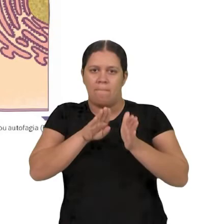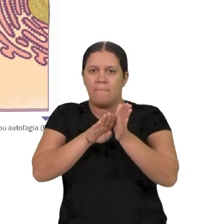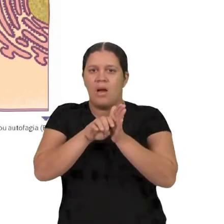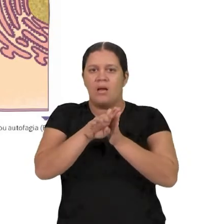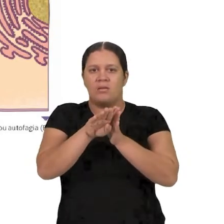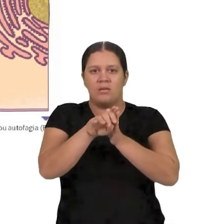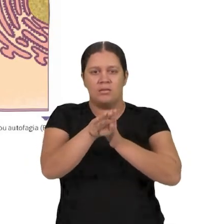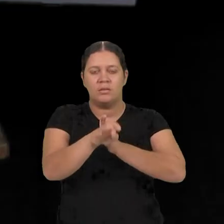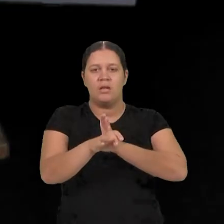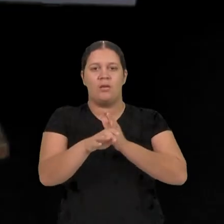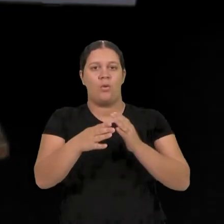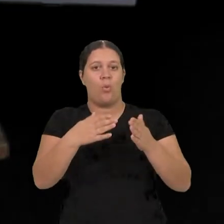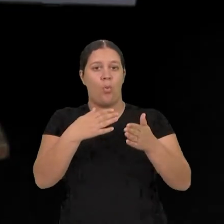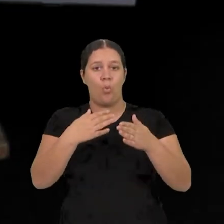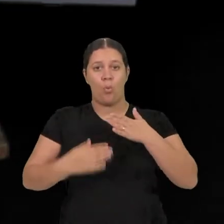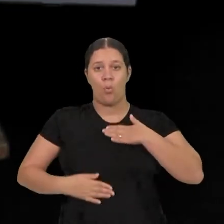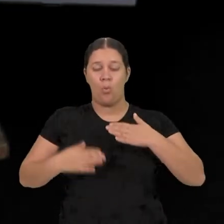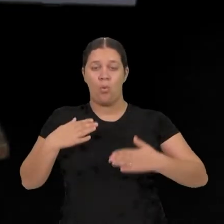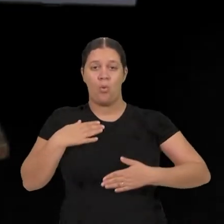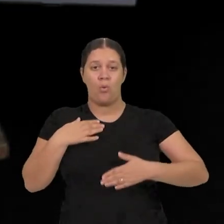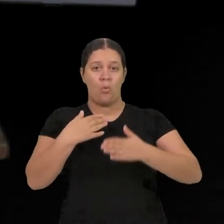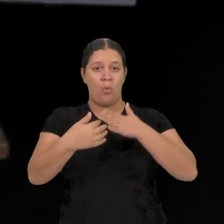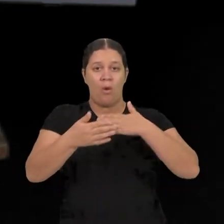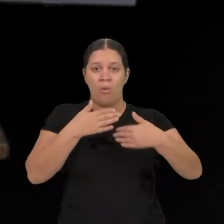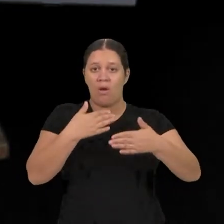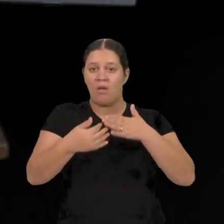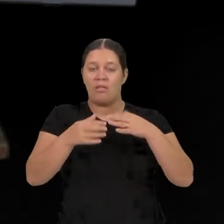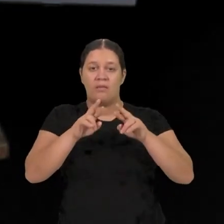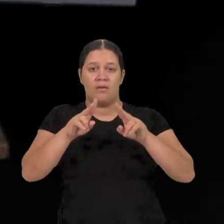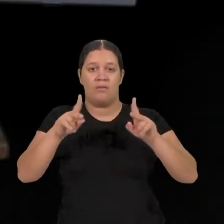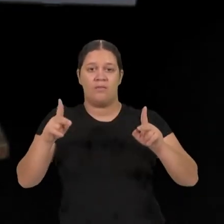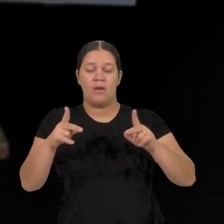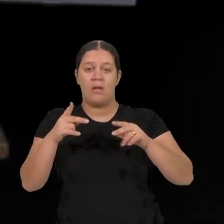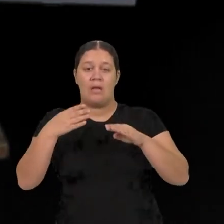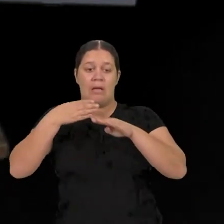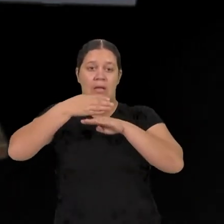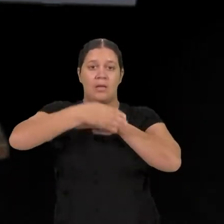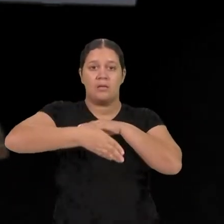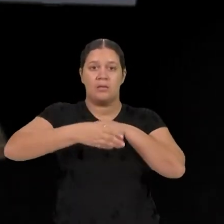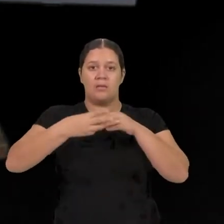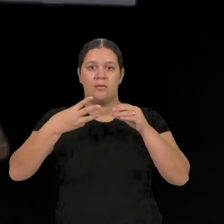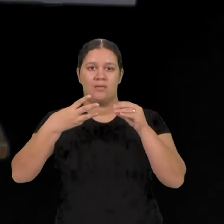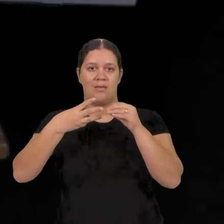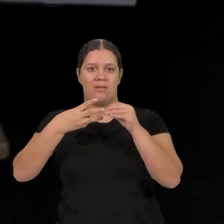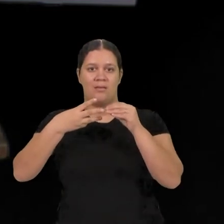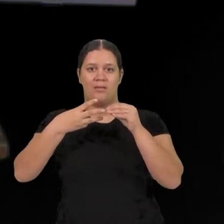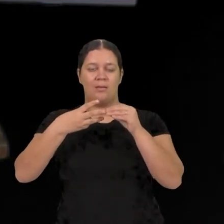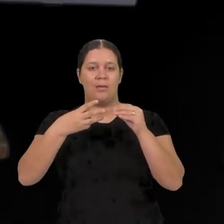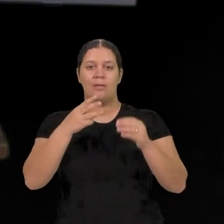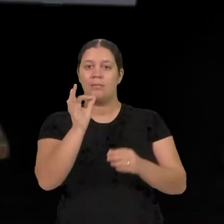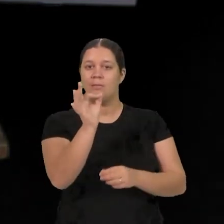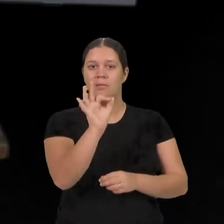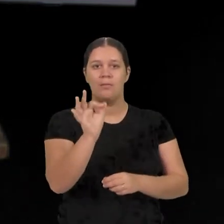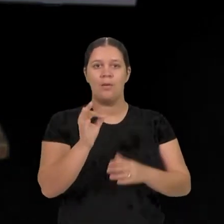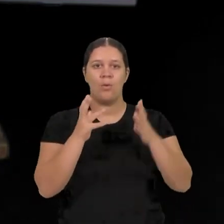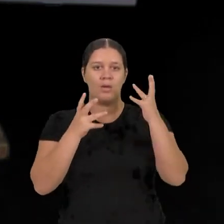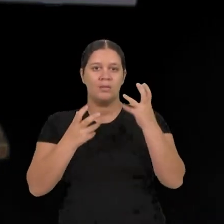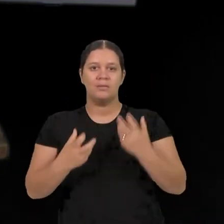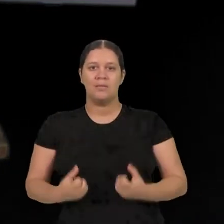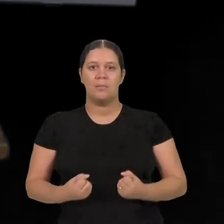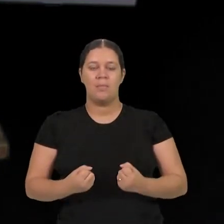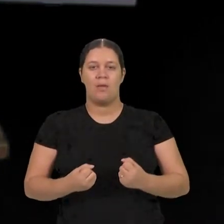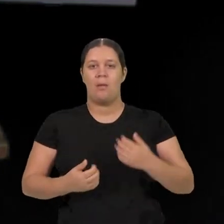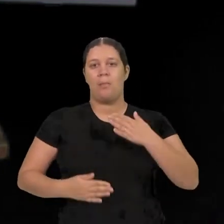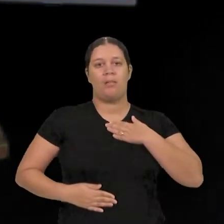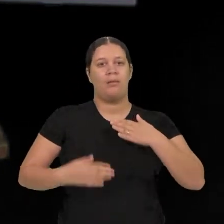exemplo, aqui, um corpo estranho qualquer, entra na célula, A célula não vai receber esse material, jogar para dentro